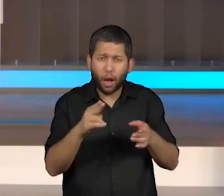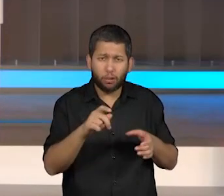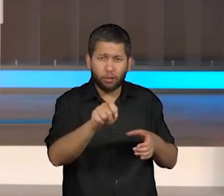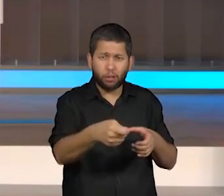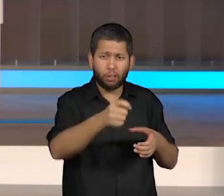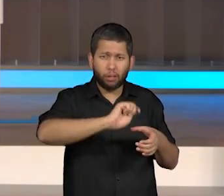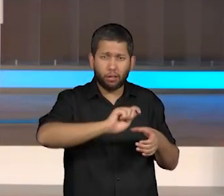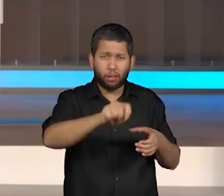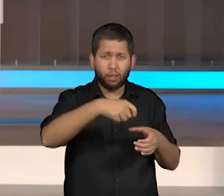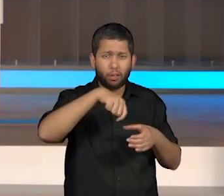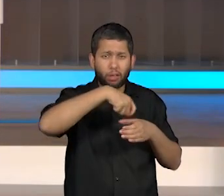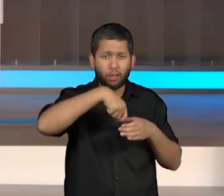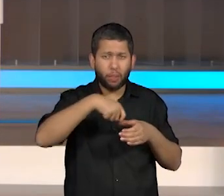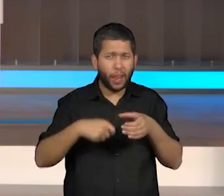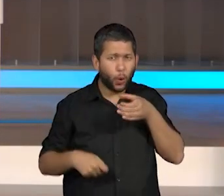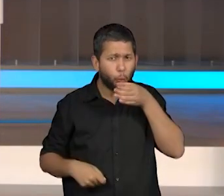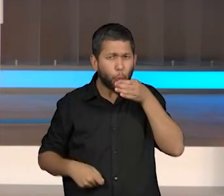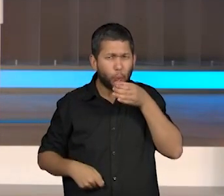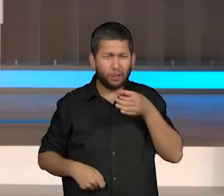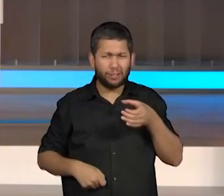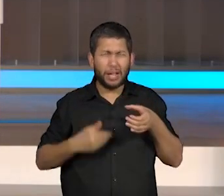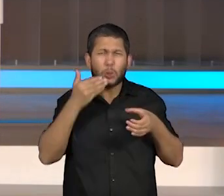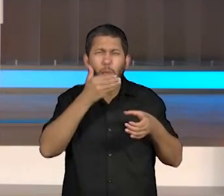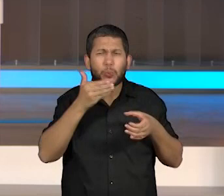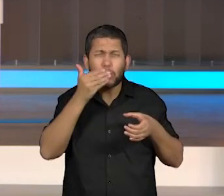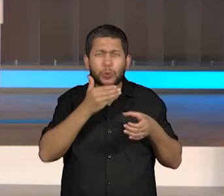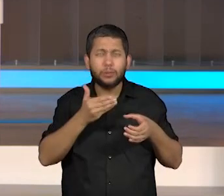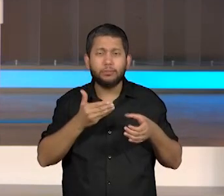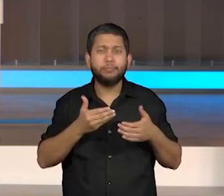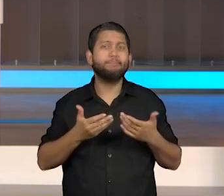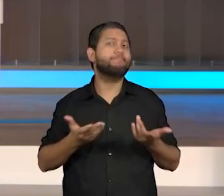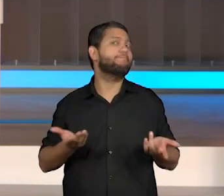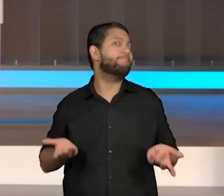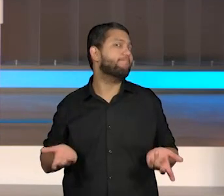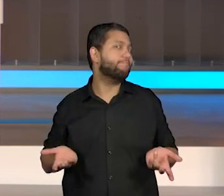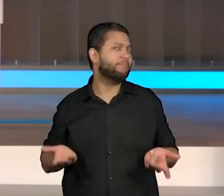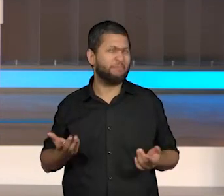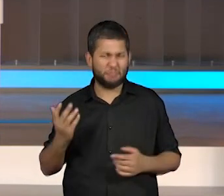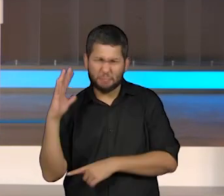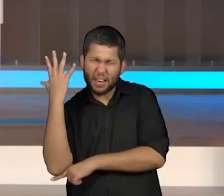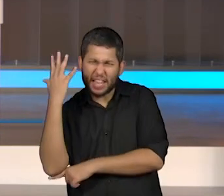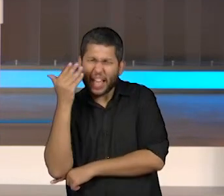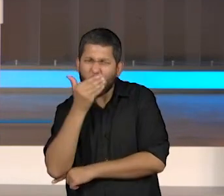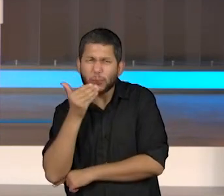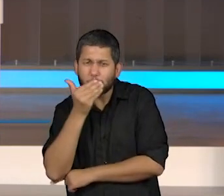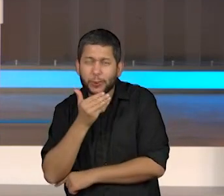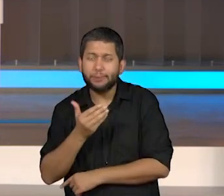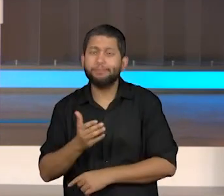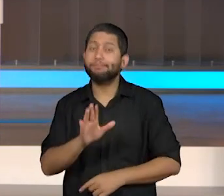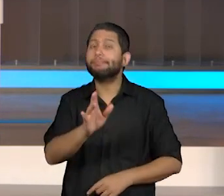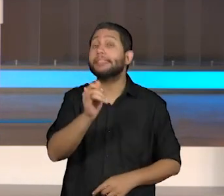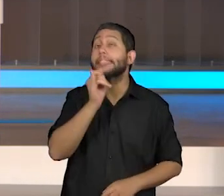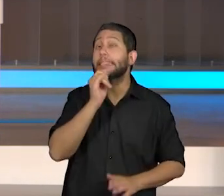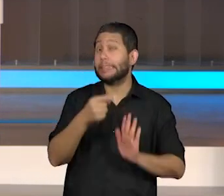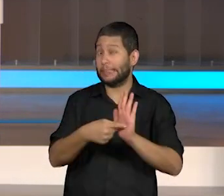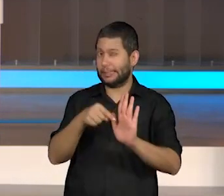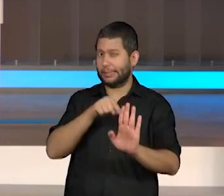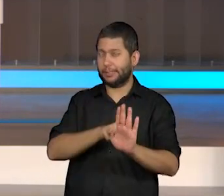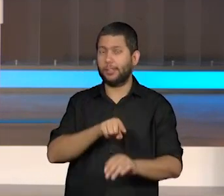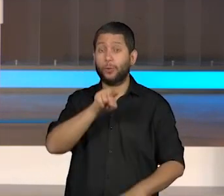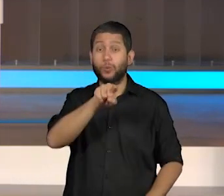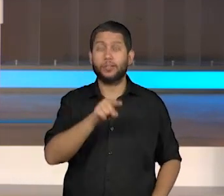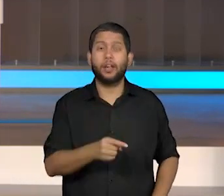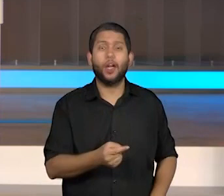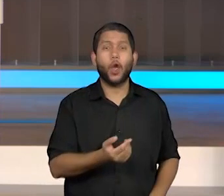Quando a gente come doce, a gente não fica cheio de energia assim, né? Fica agitado, tem vontade de fazer, de brincar e